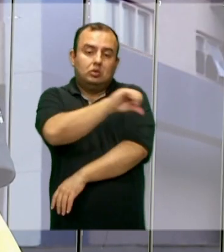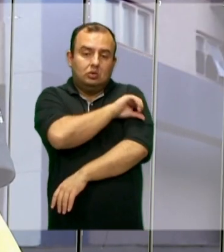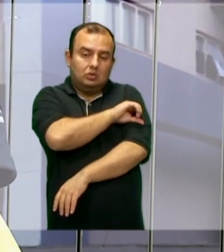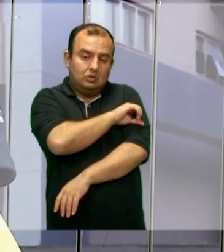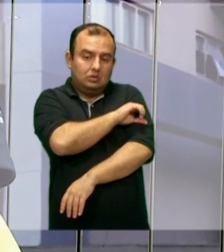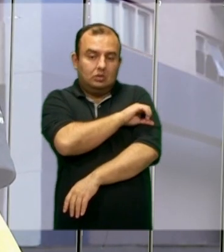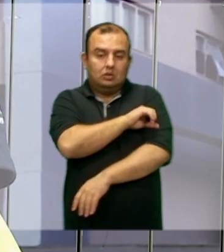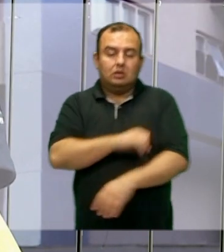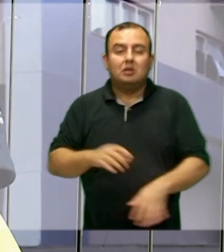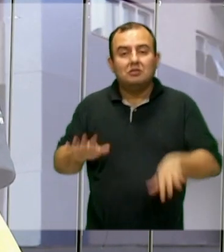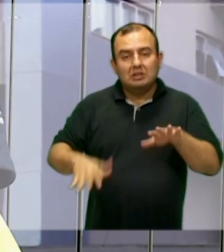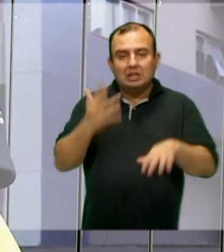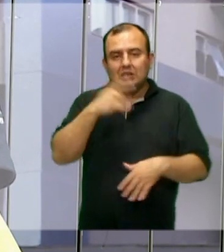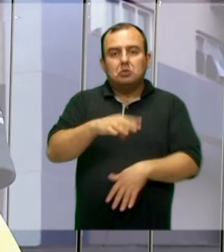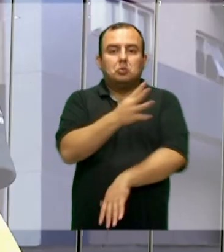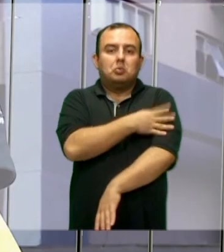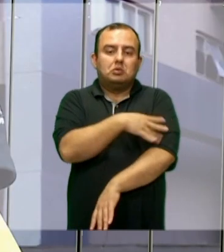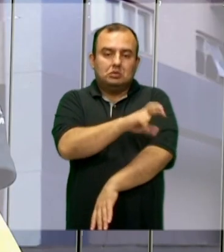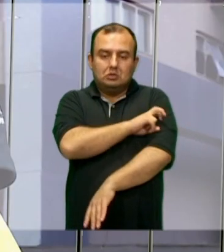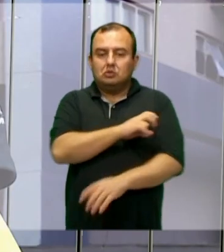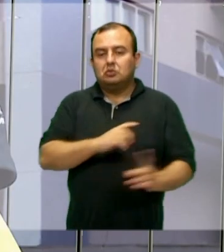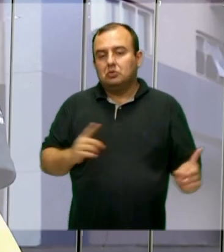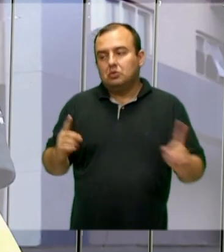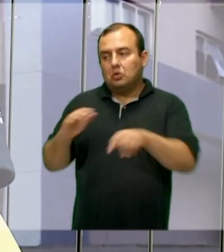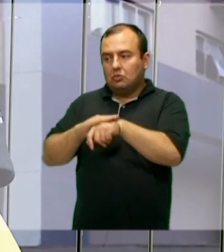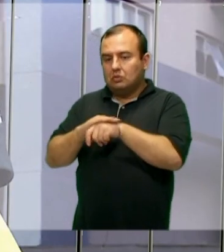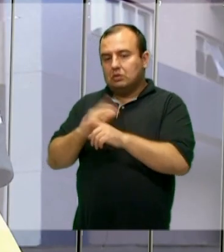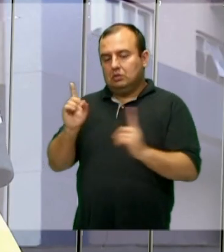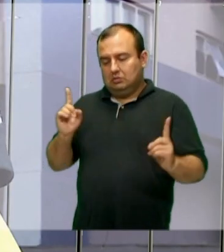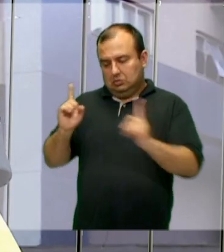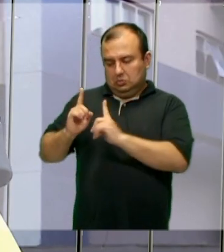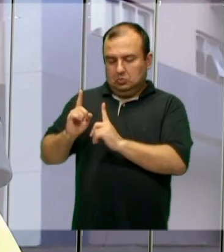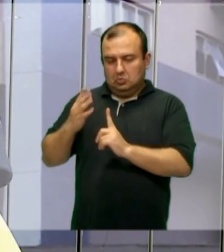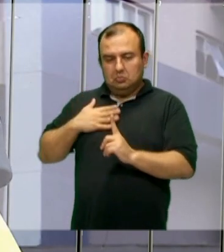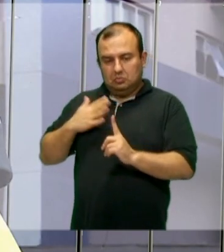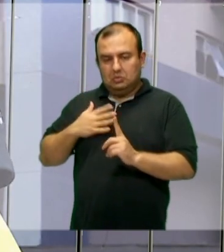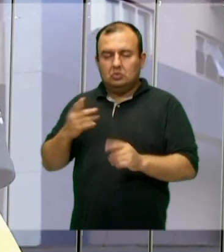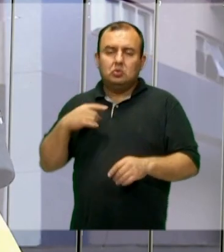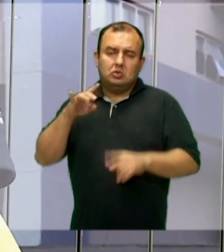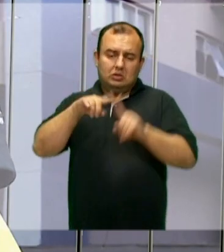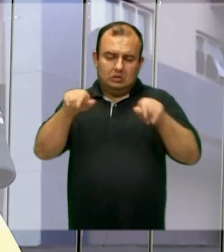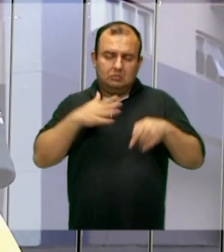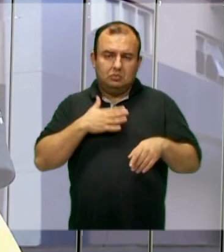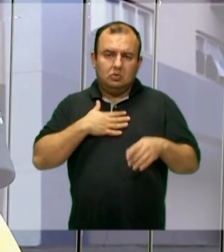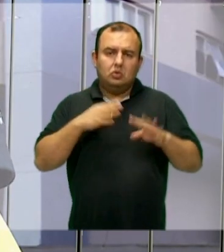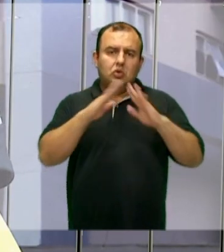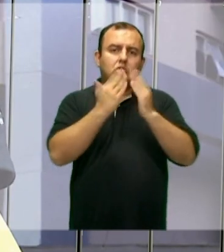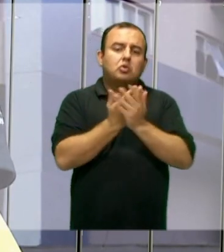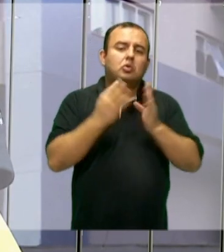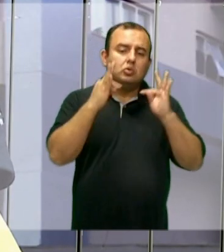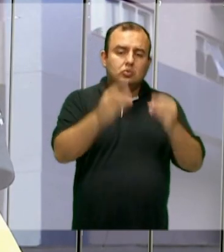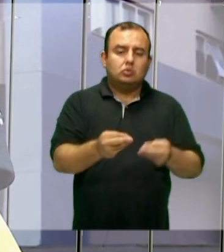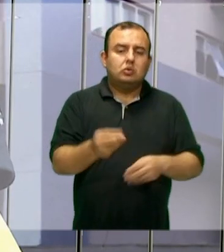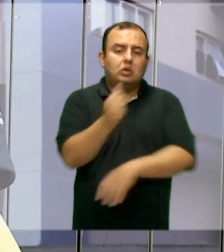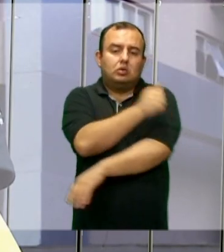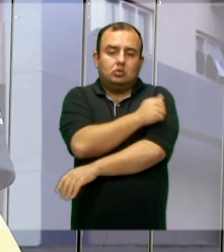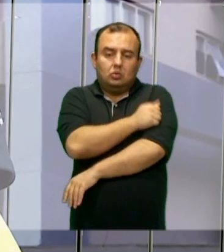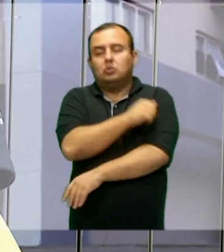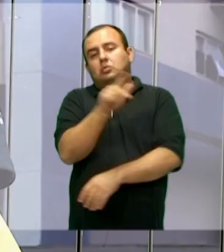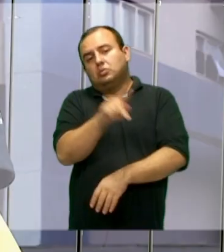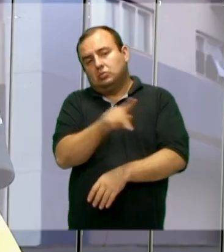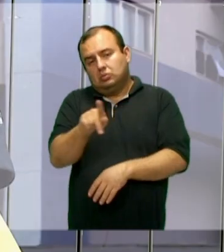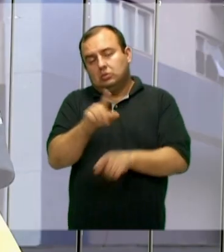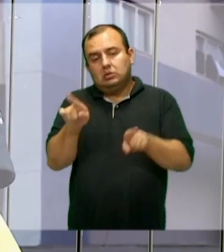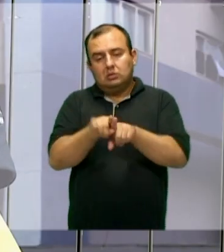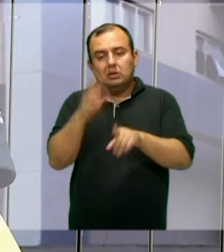crianças do 4º, 5º ano vindo falar comigo. Que legal. Então, não só da minha turma, mas a escola inteira como geral, desde alunos a professores